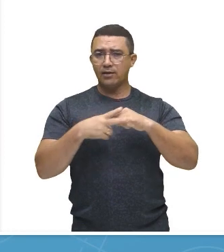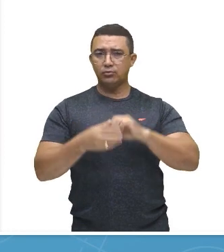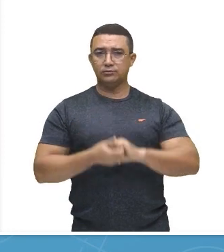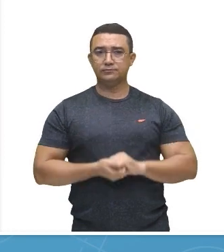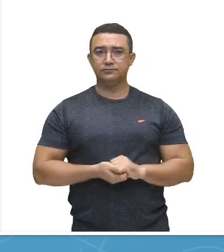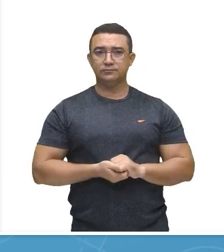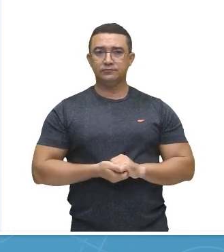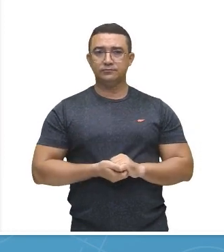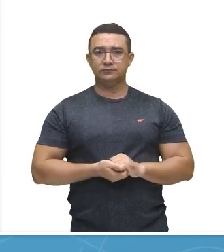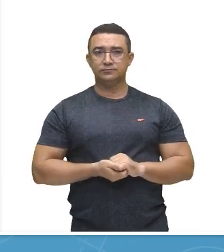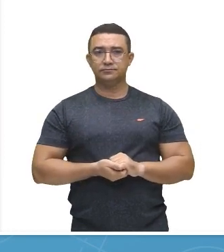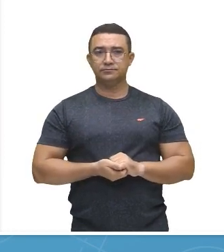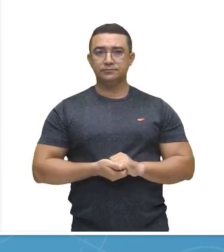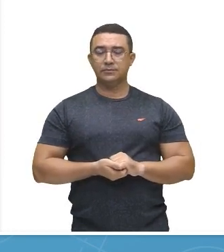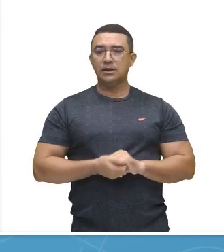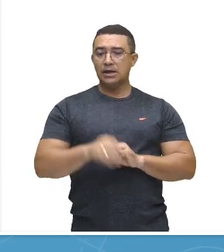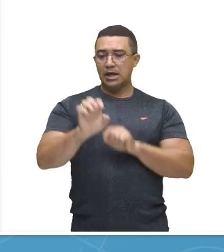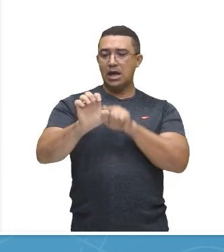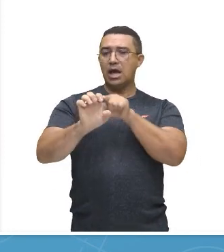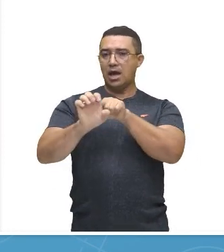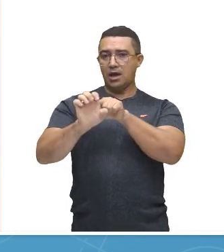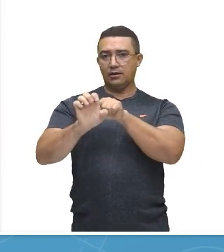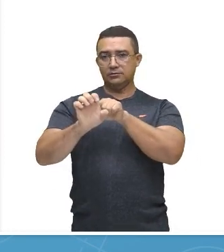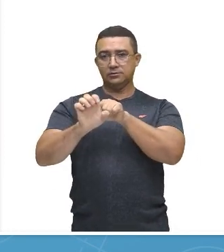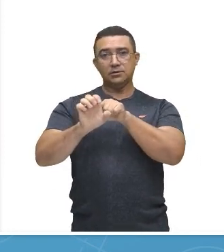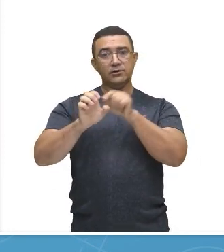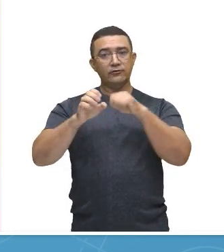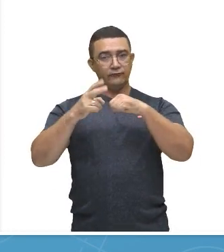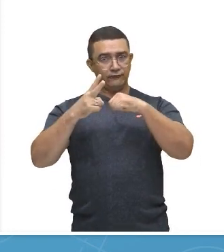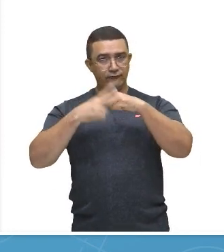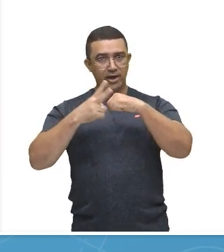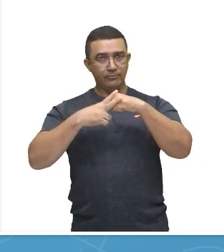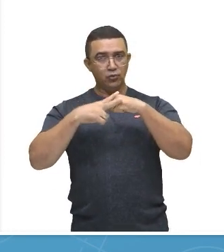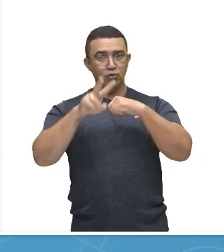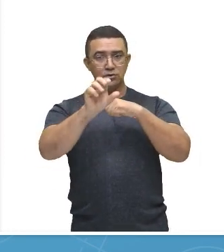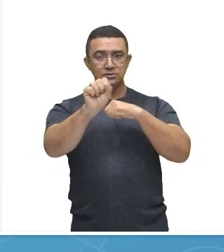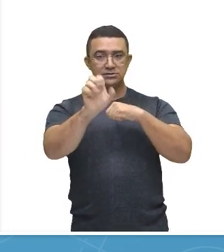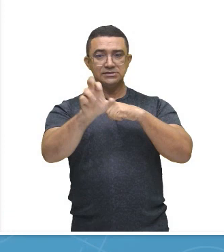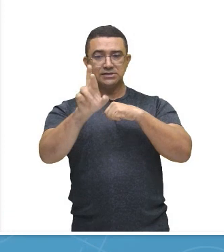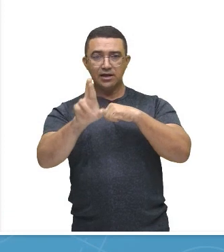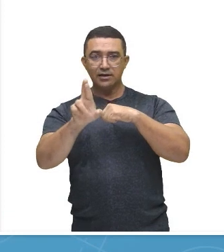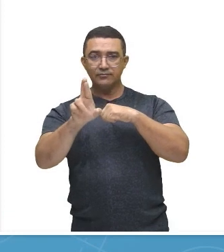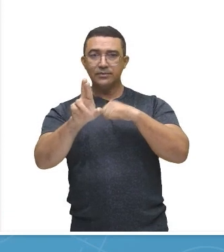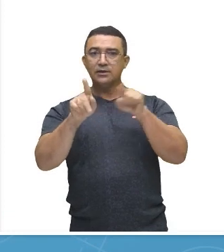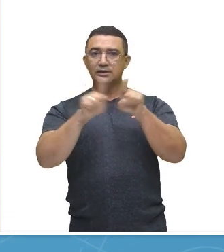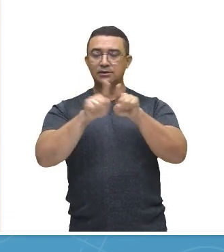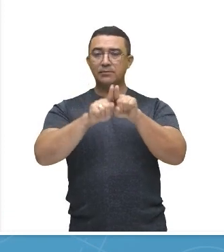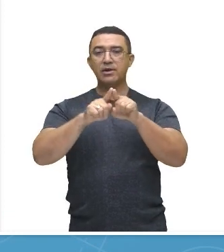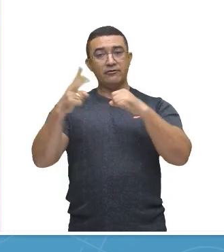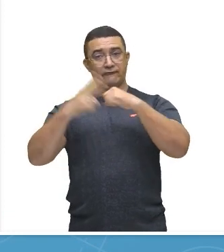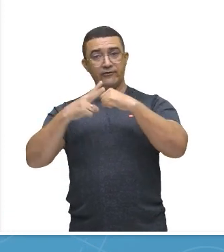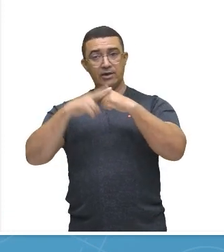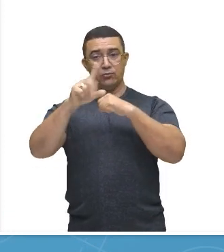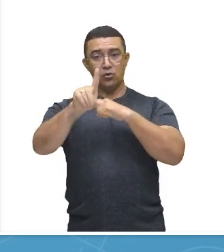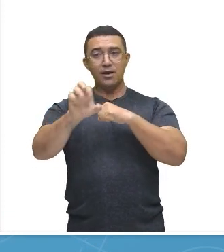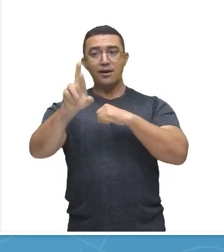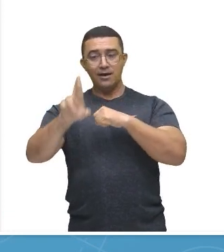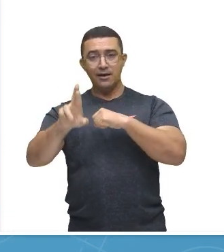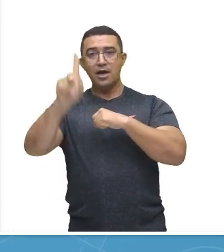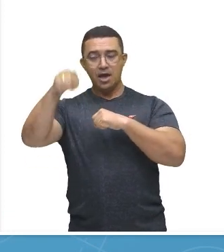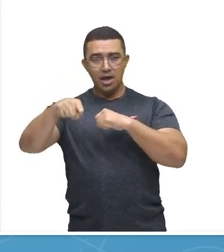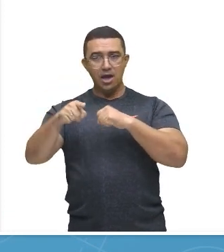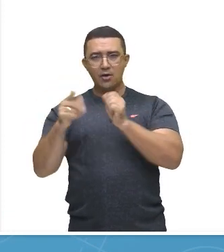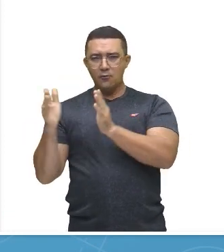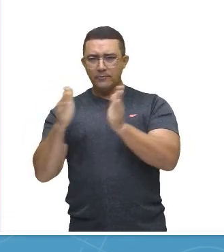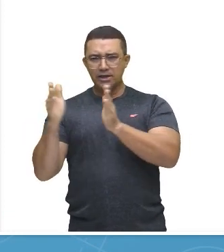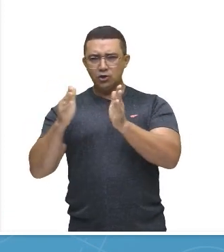Nós temos o E e tem mais um verbo, que é o verbo ler, não é isso? O verbo ler. Então, nós vamos dizer que é período composto também.